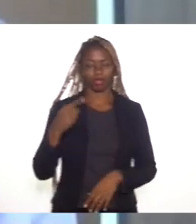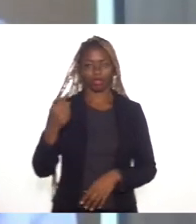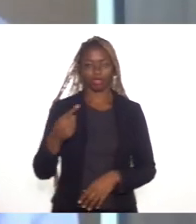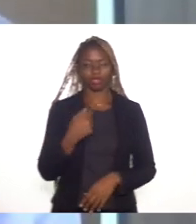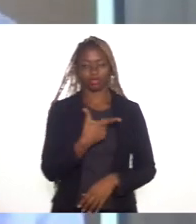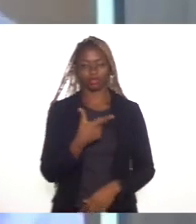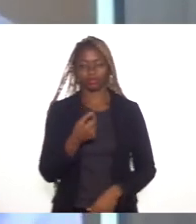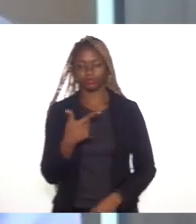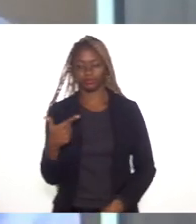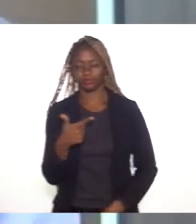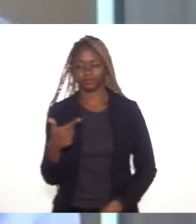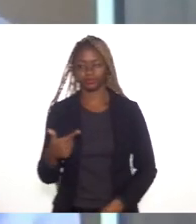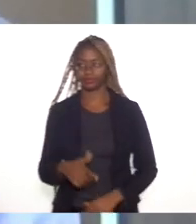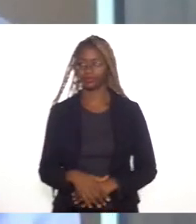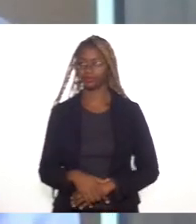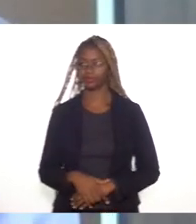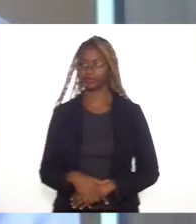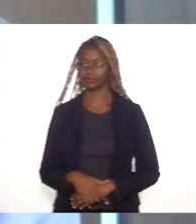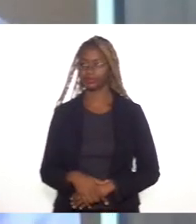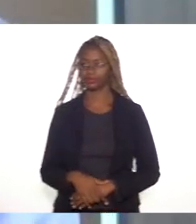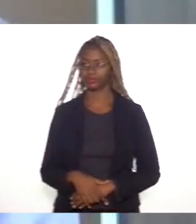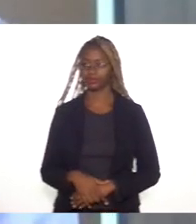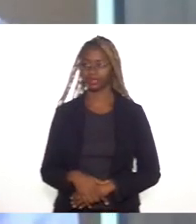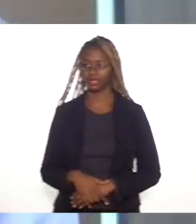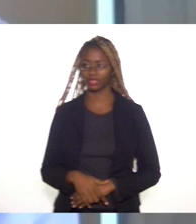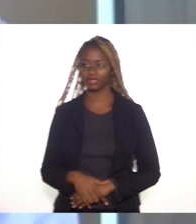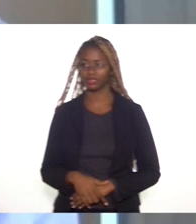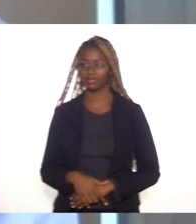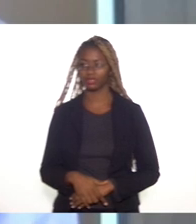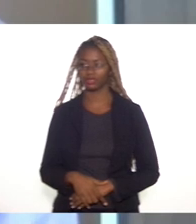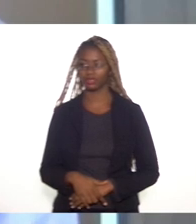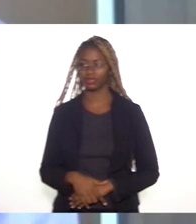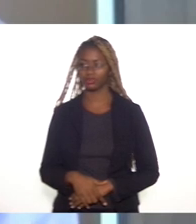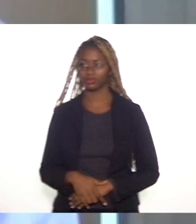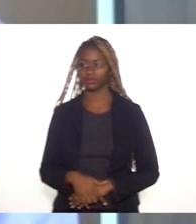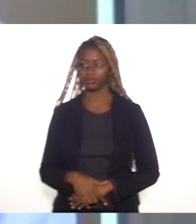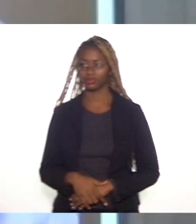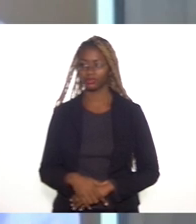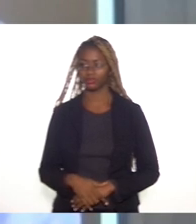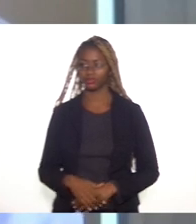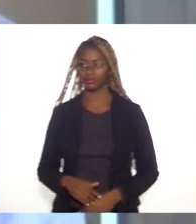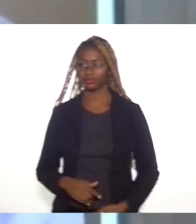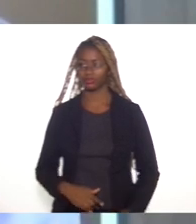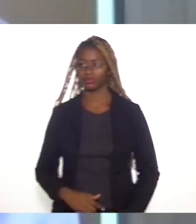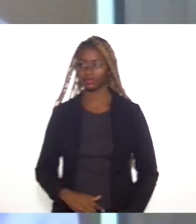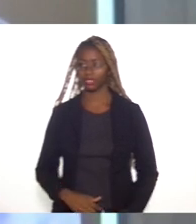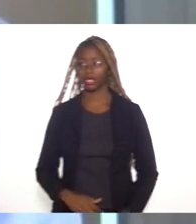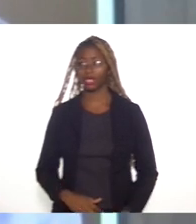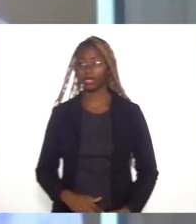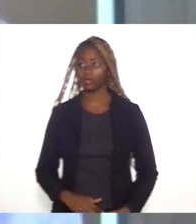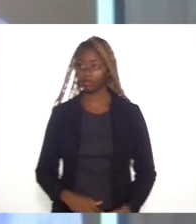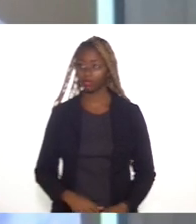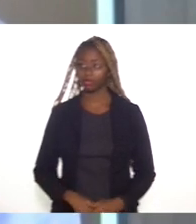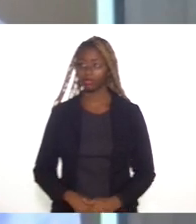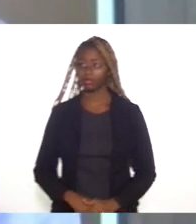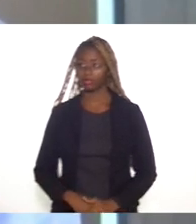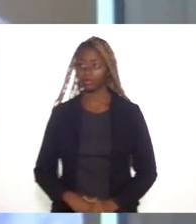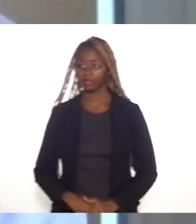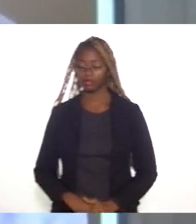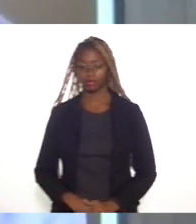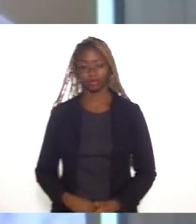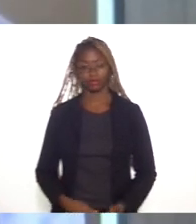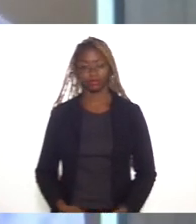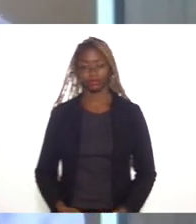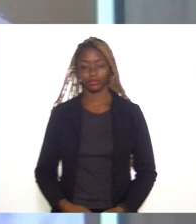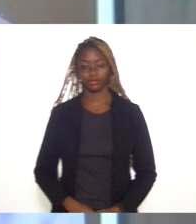providências, pareceres da Comissão de Orçamento, Finanças, Fiscalização Financeira e Controle Favorável. Relator,